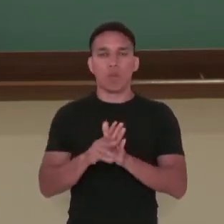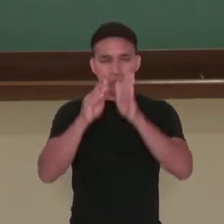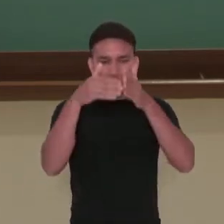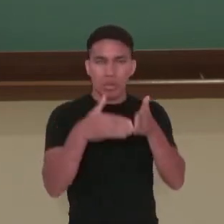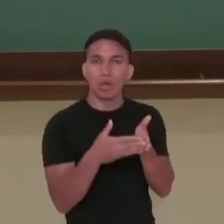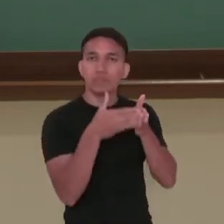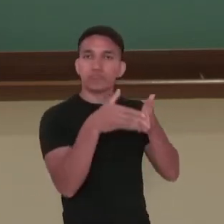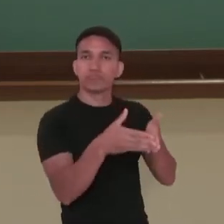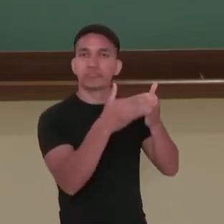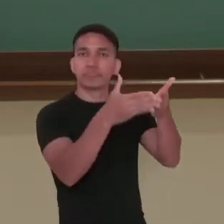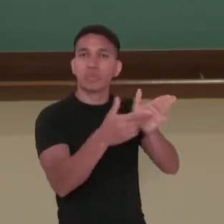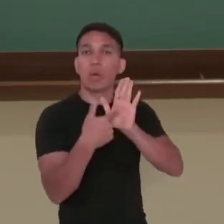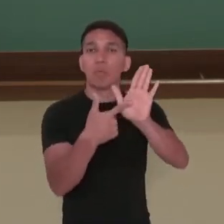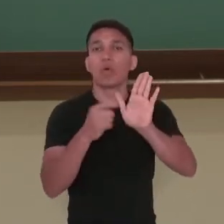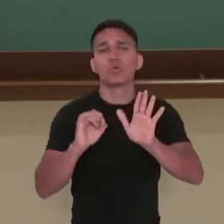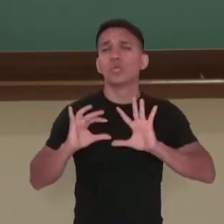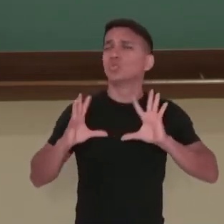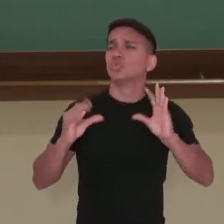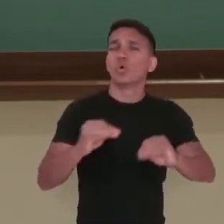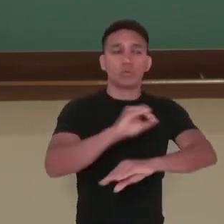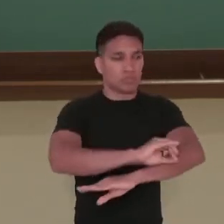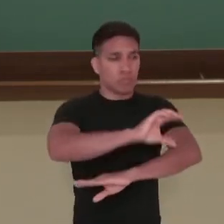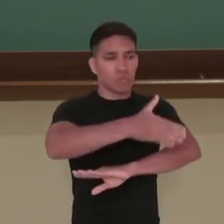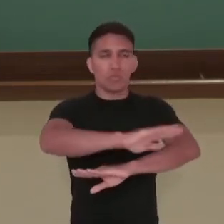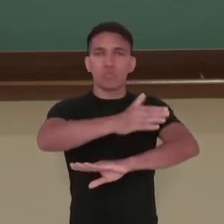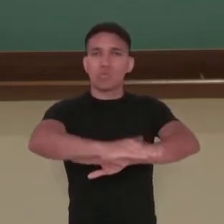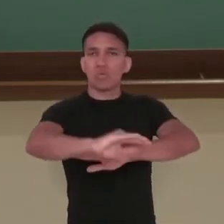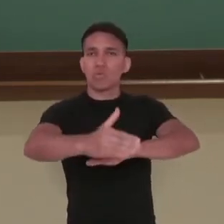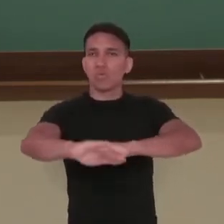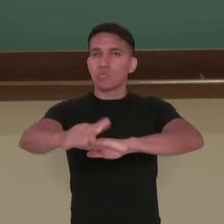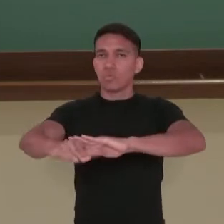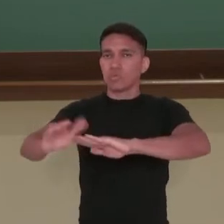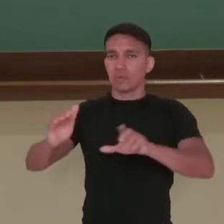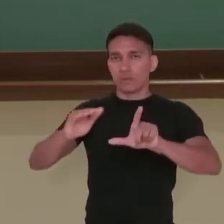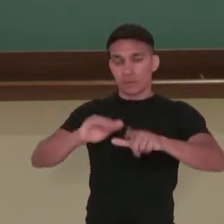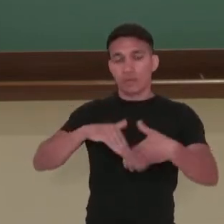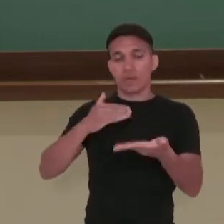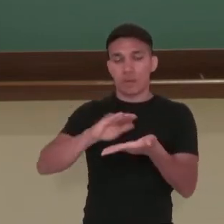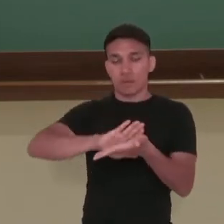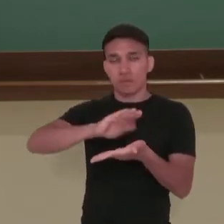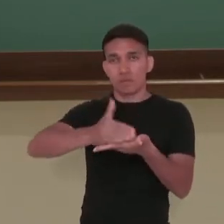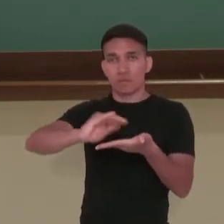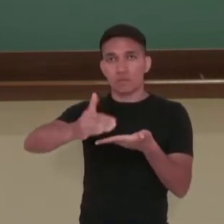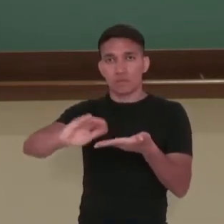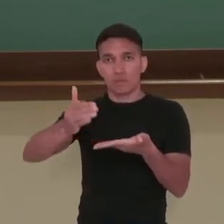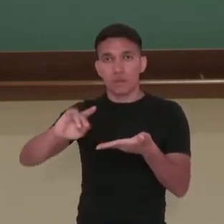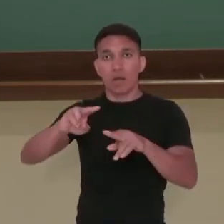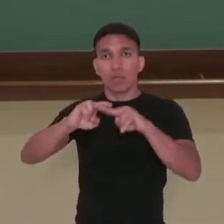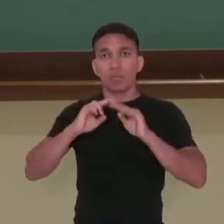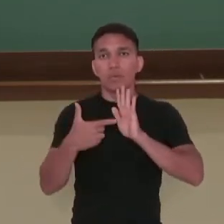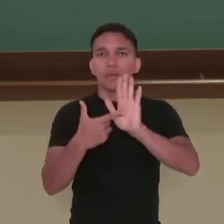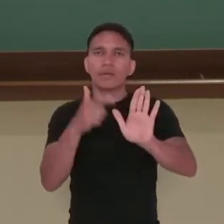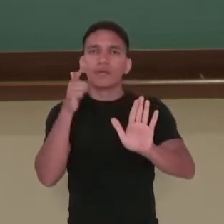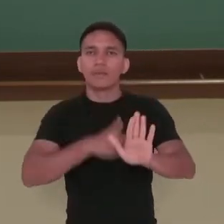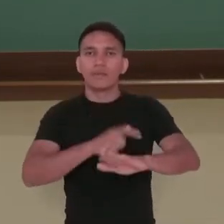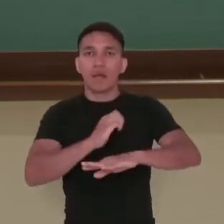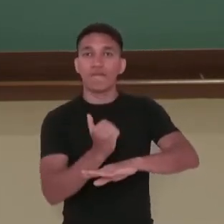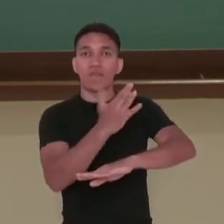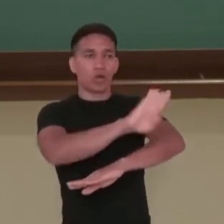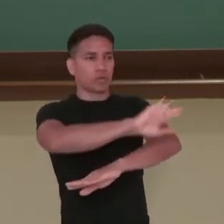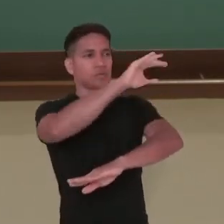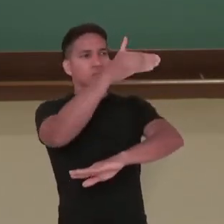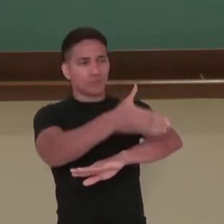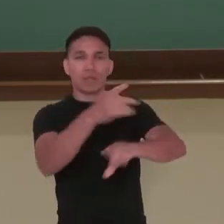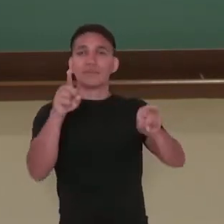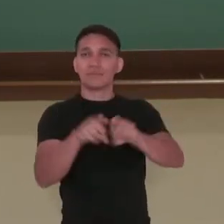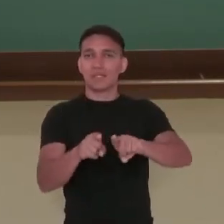ela vai estar representando toda a topografia do relevo, né? Tanto o relevo emerso como o submerso. Então ela é muito